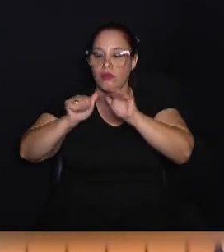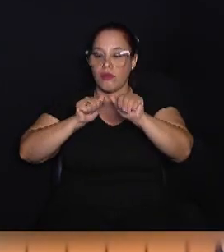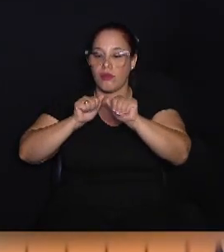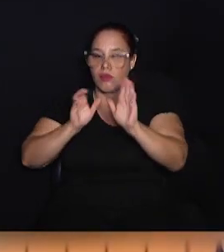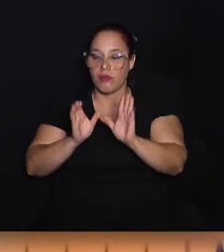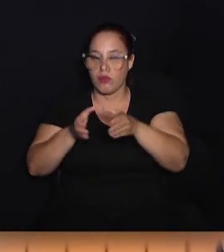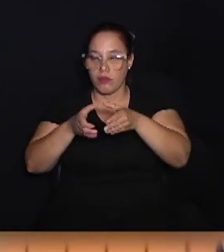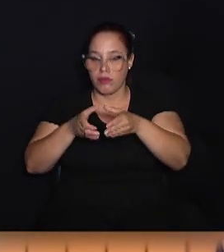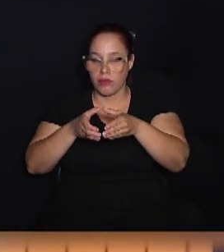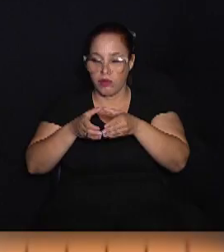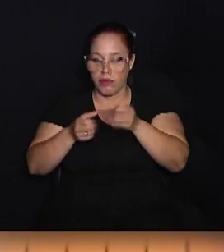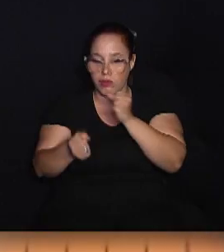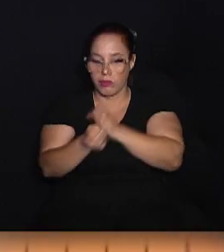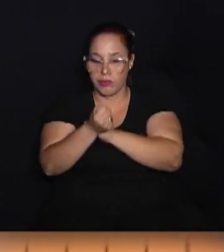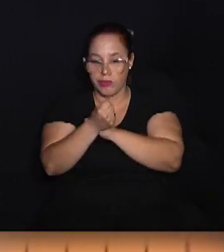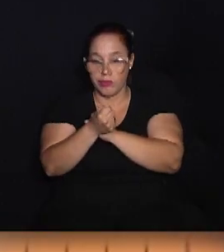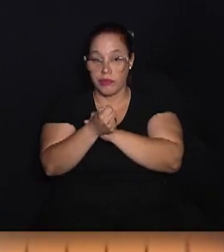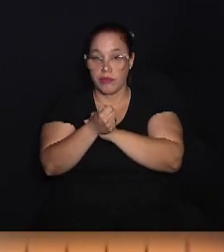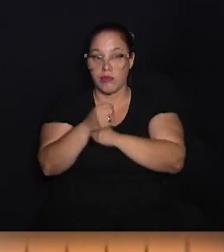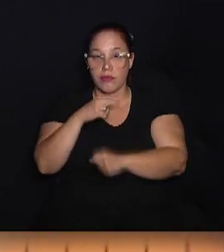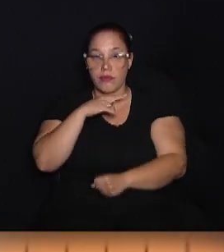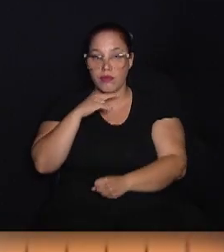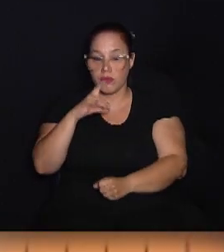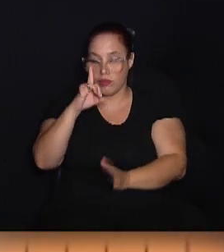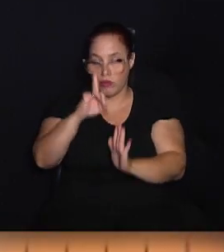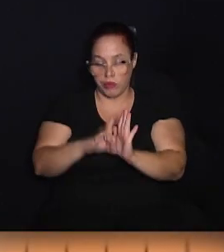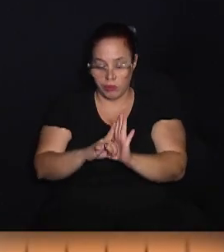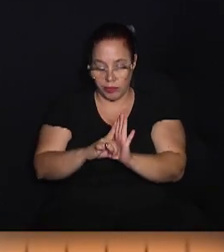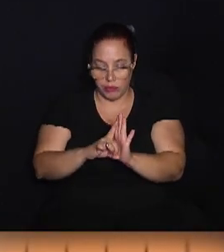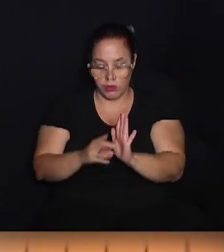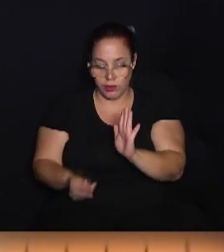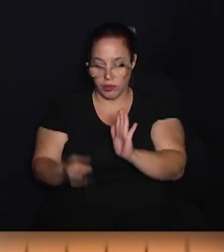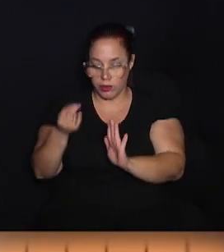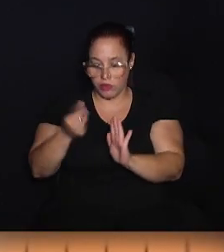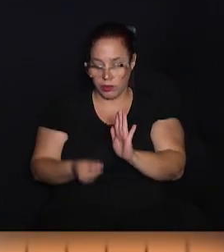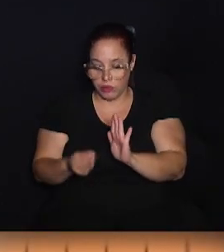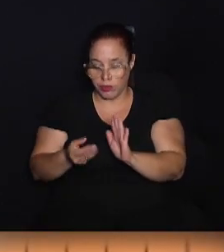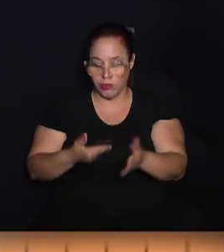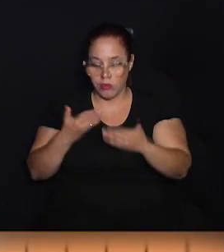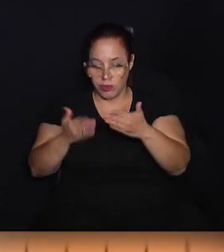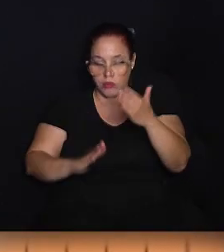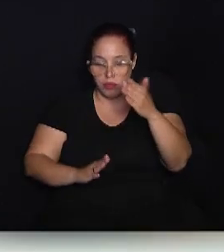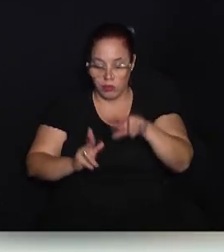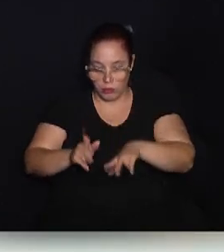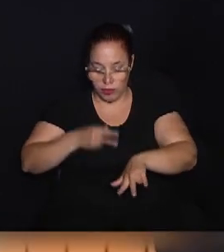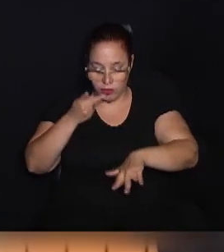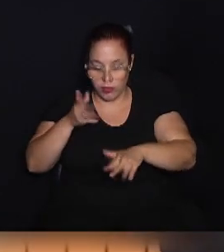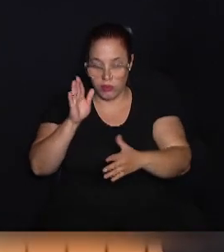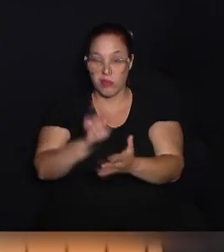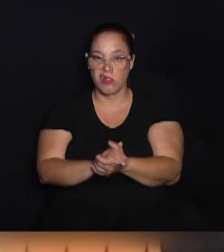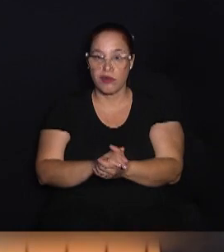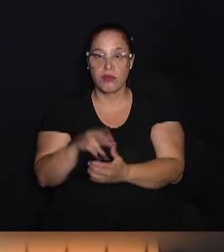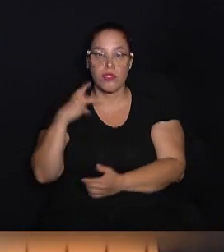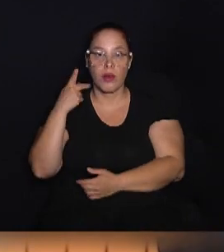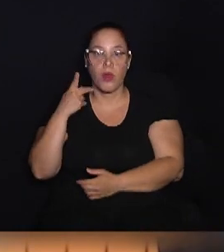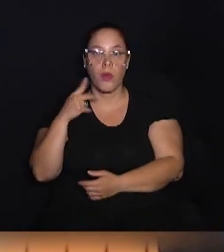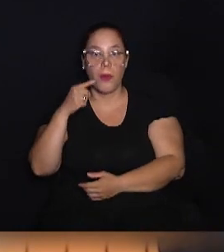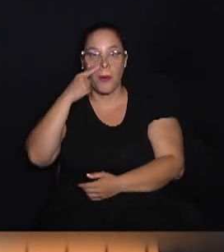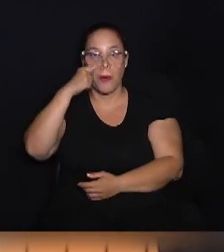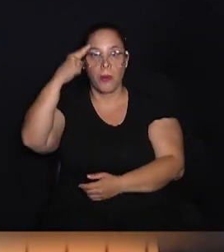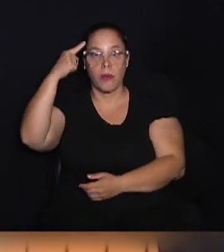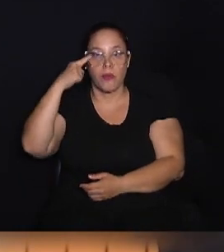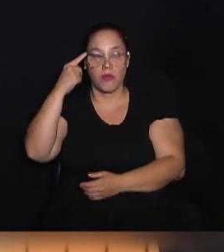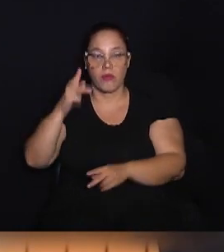favorável eu convoco a comissão de proteção e defesa dos direitos animais e a comissão de Finanças e orçamento para exarar em